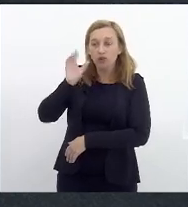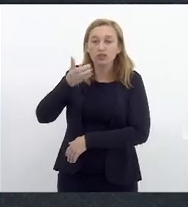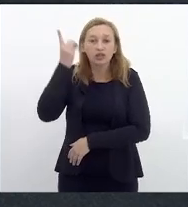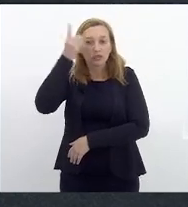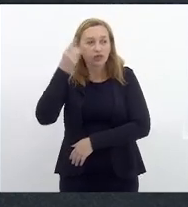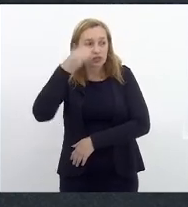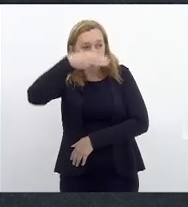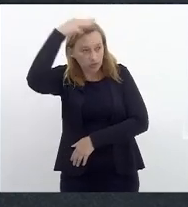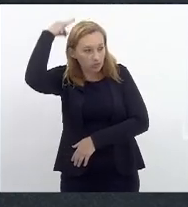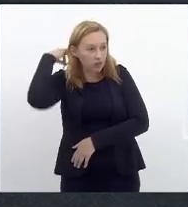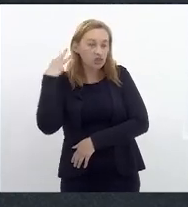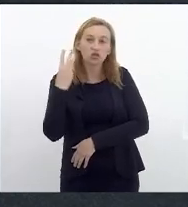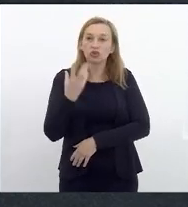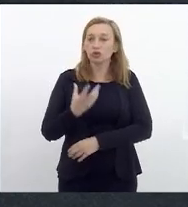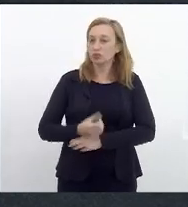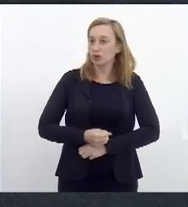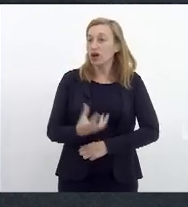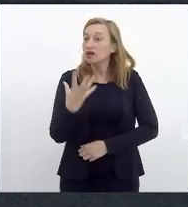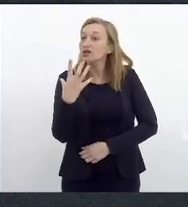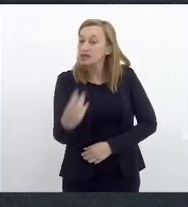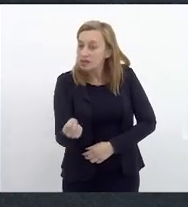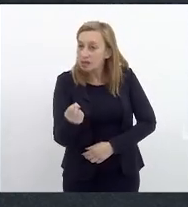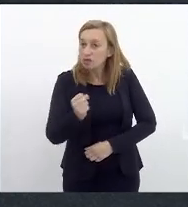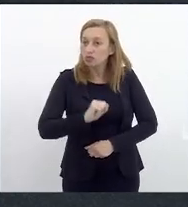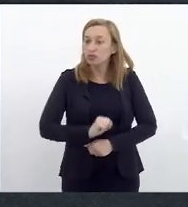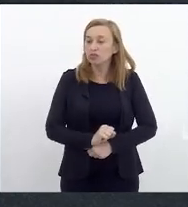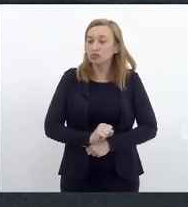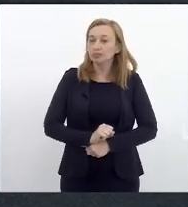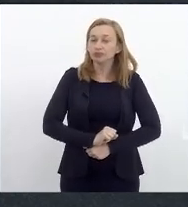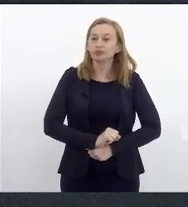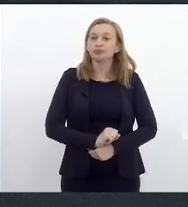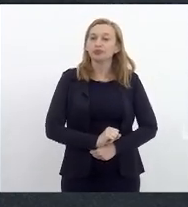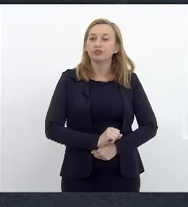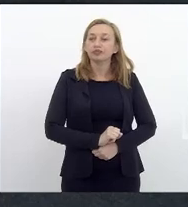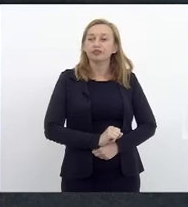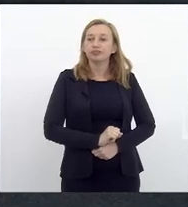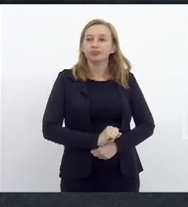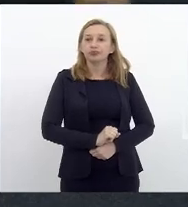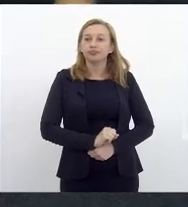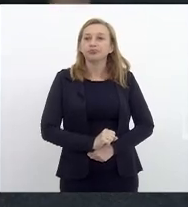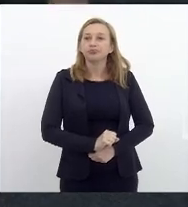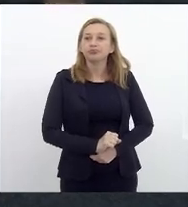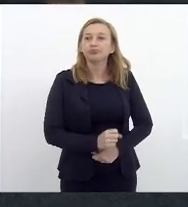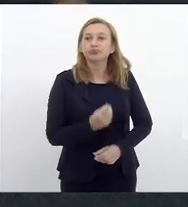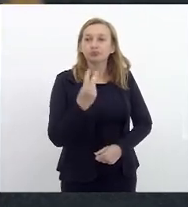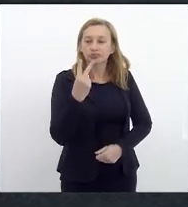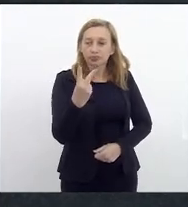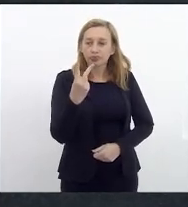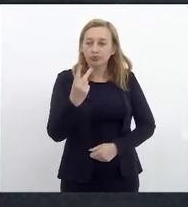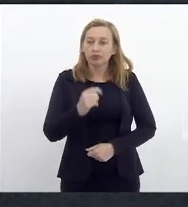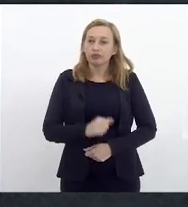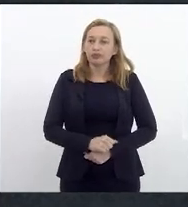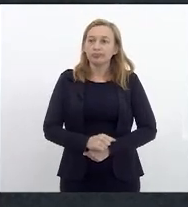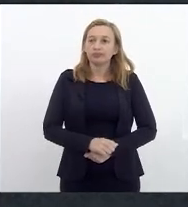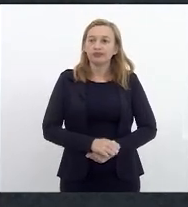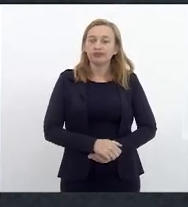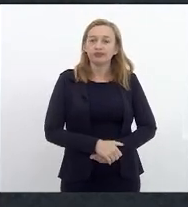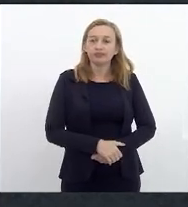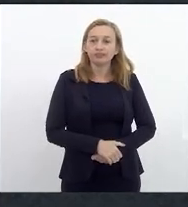Pacheco acatou, para que eximisse dois postulados